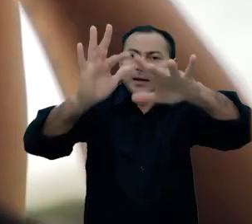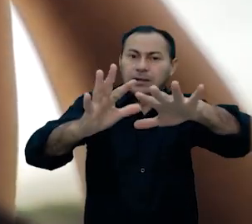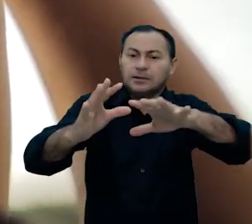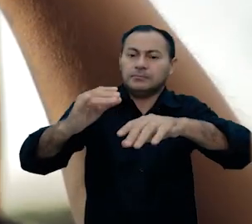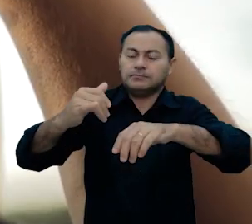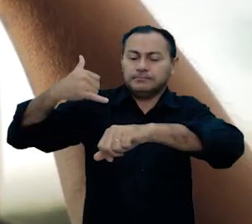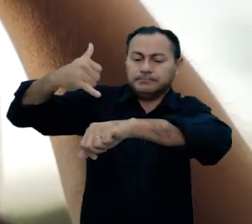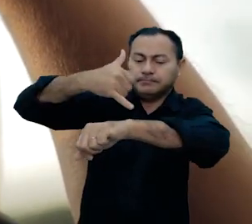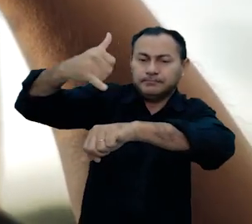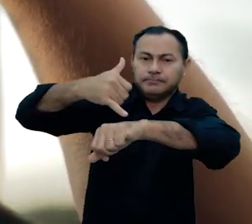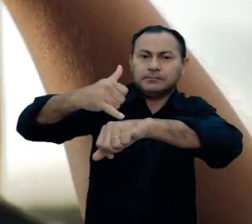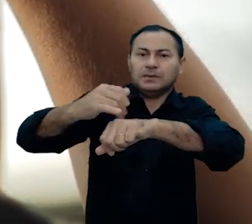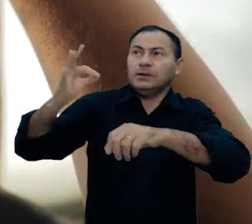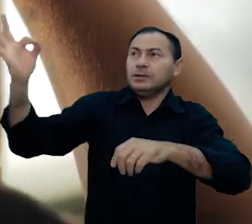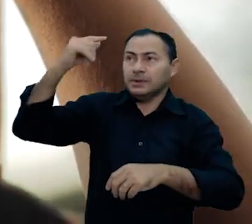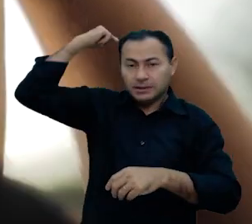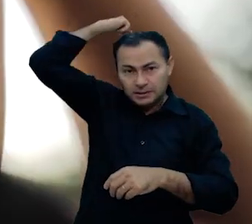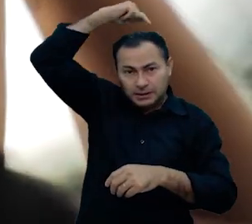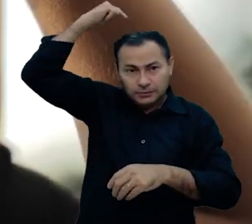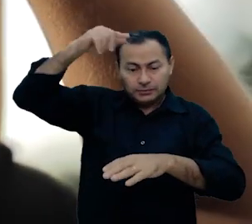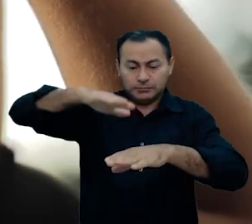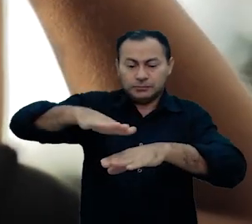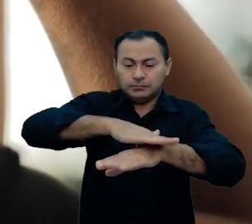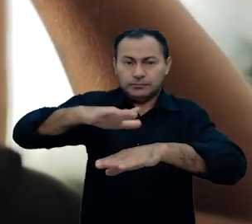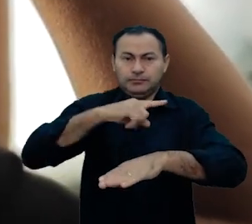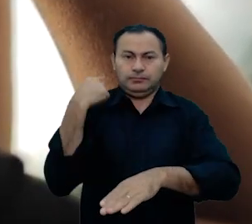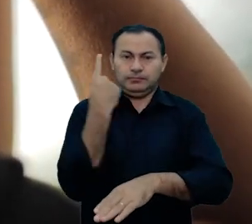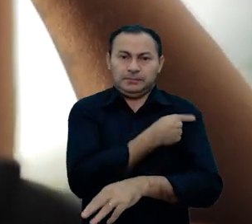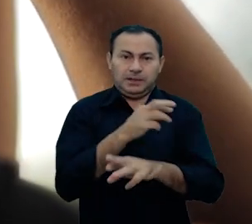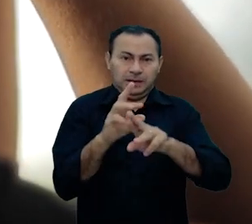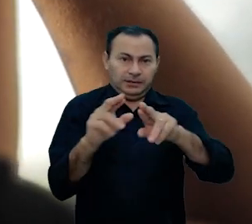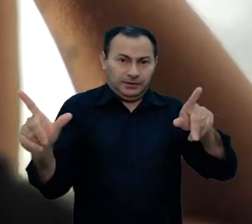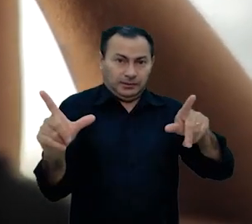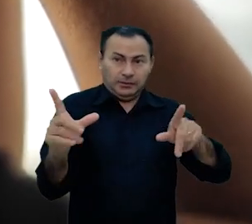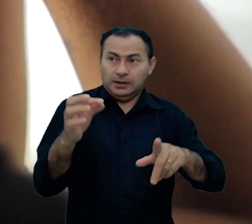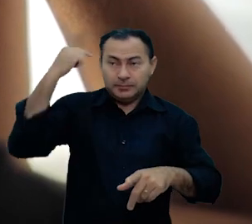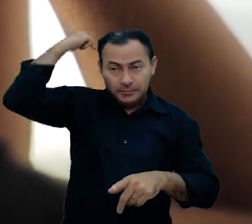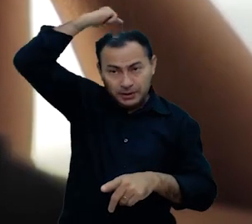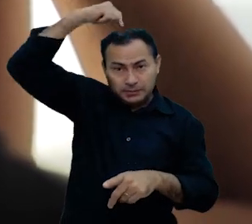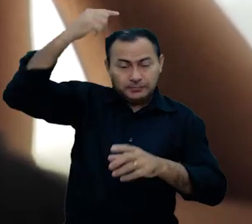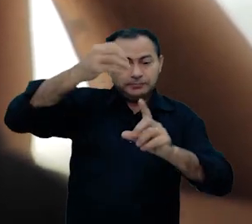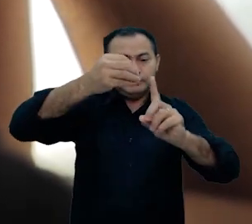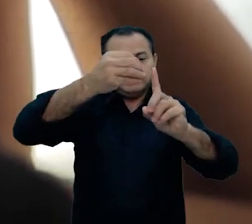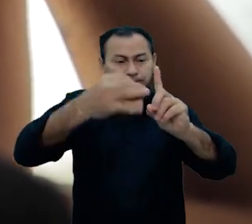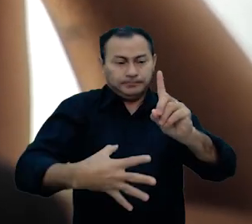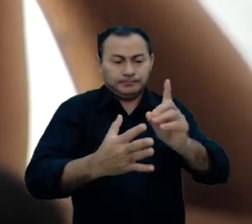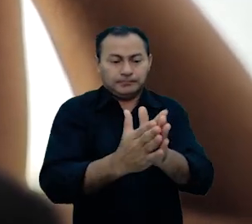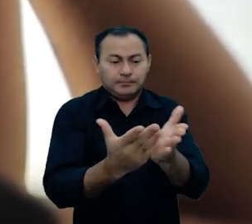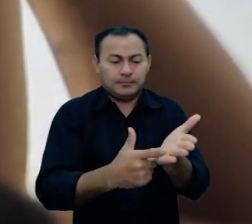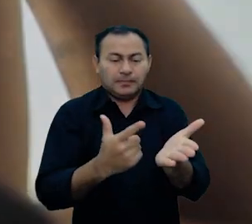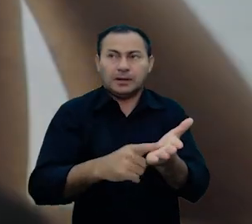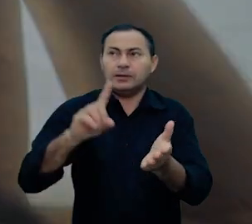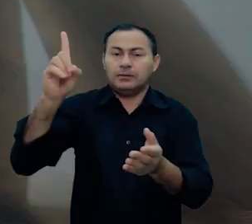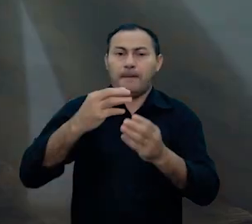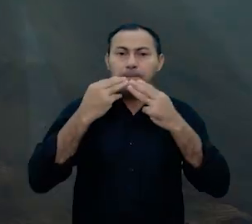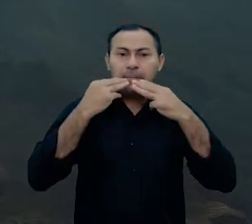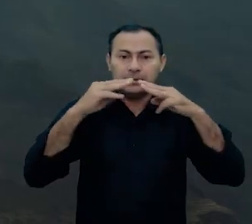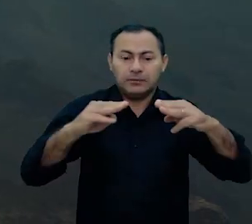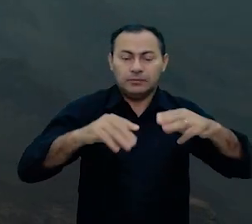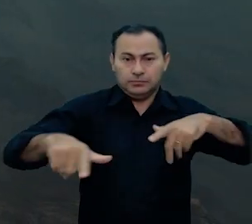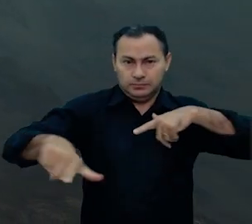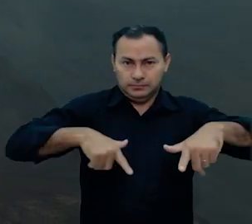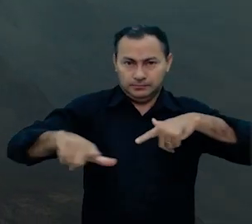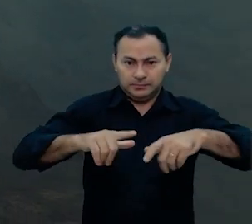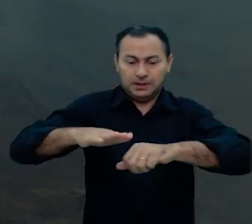do Espírito Santo sobre nós. Observe que há uma distinção quando o Espírito Santo é descrito nas Escrituras. Seu ministério ou